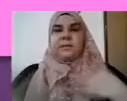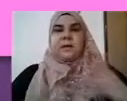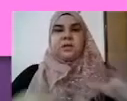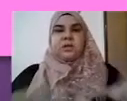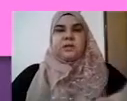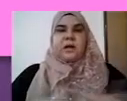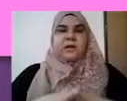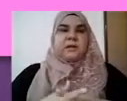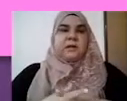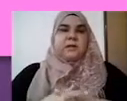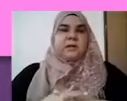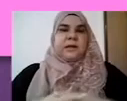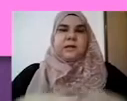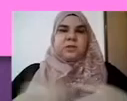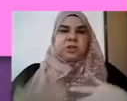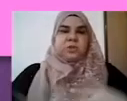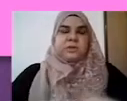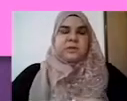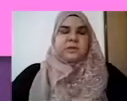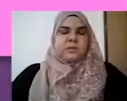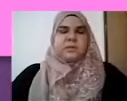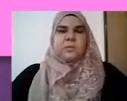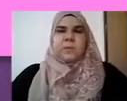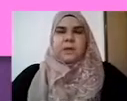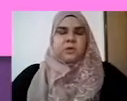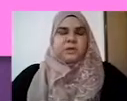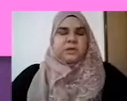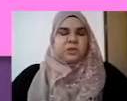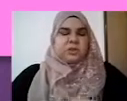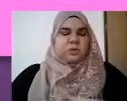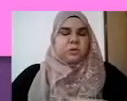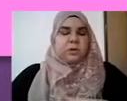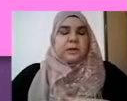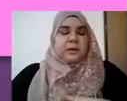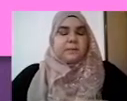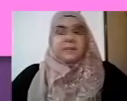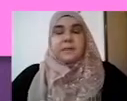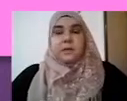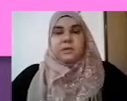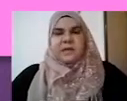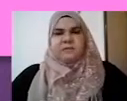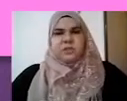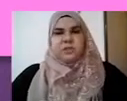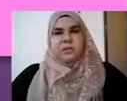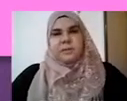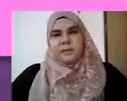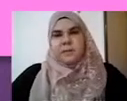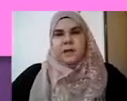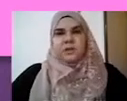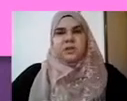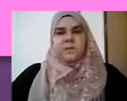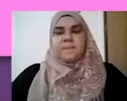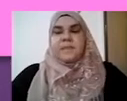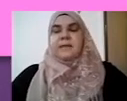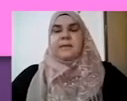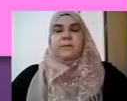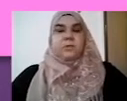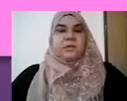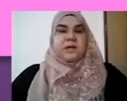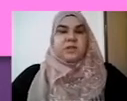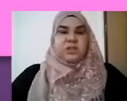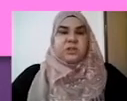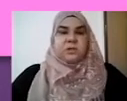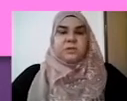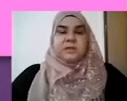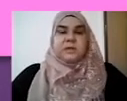era matemática, nada, né? Ela só tinha até o ensino médio, acredito, mas ela gostava de estudar matemática. Ela lia